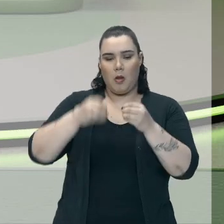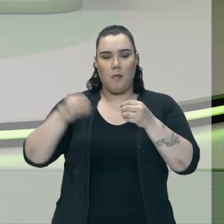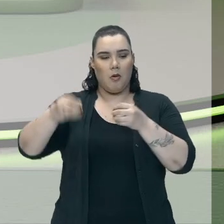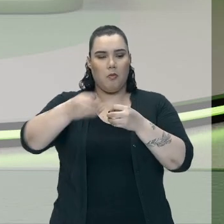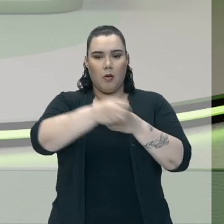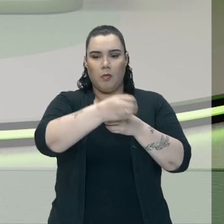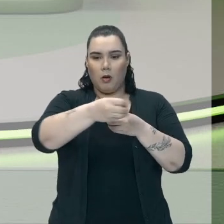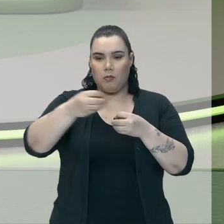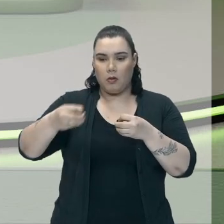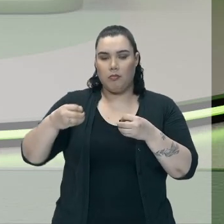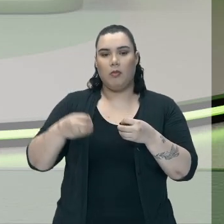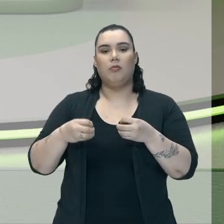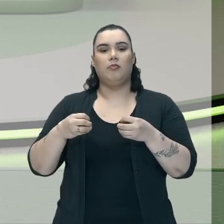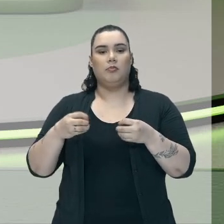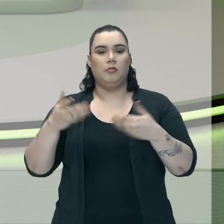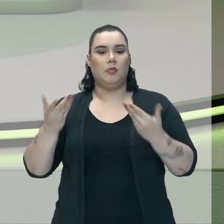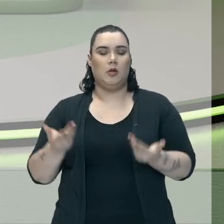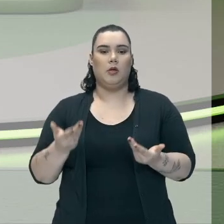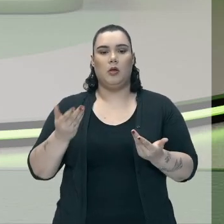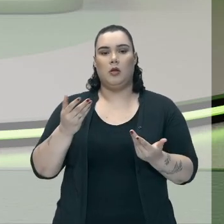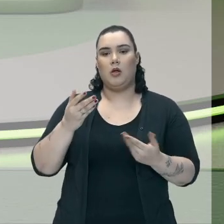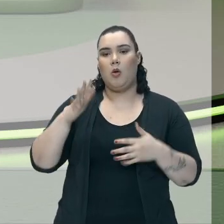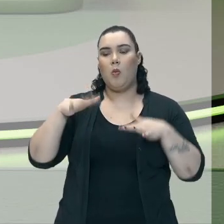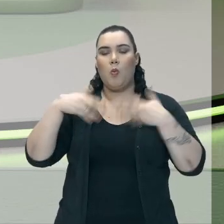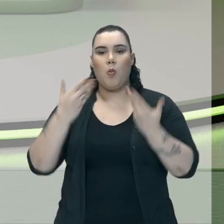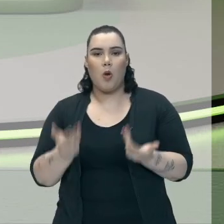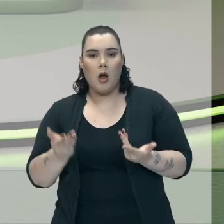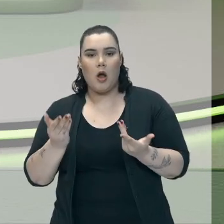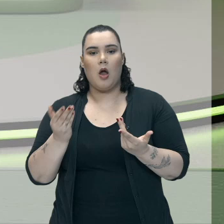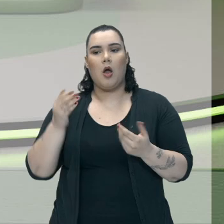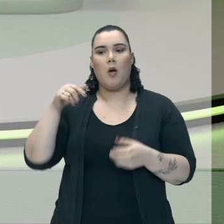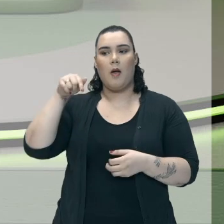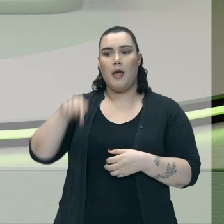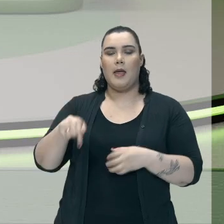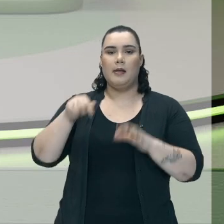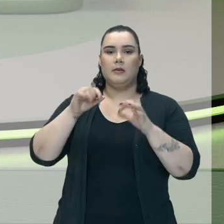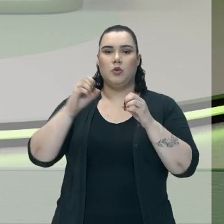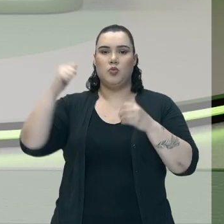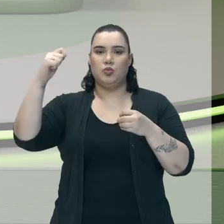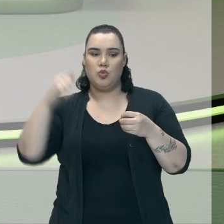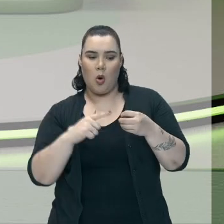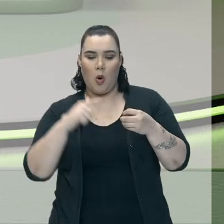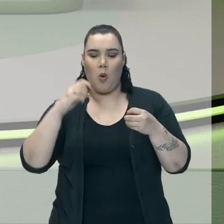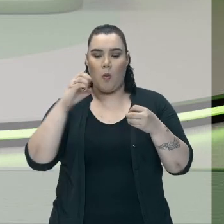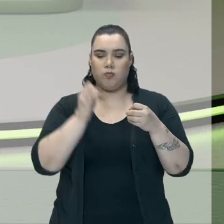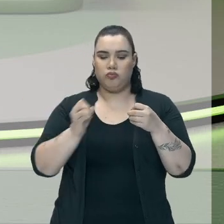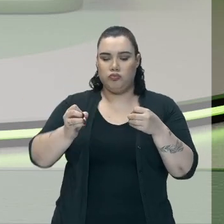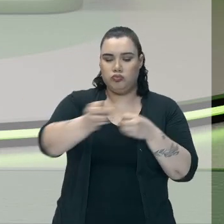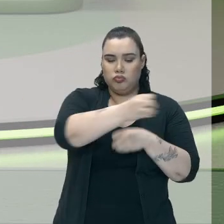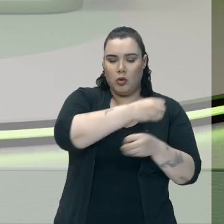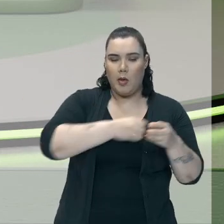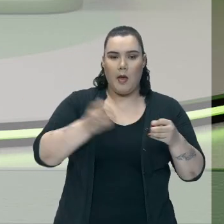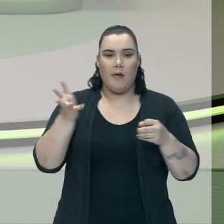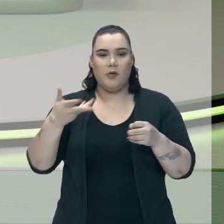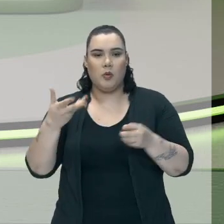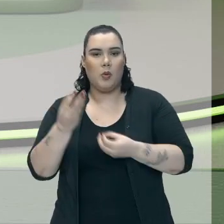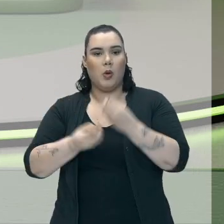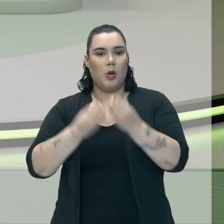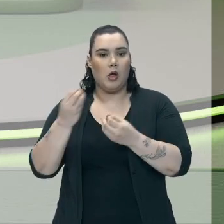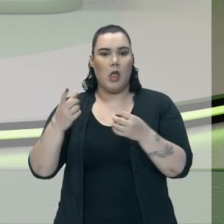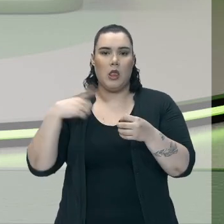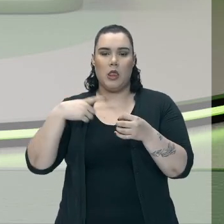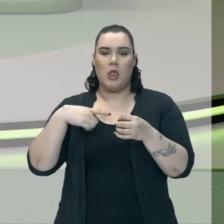por exemplo, determina qual é a velocidade que o planeta tem ao redor do Sol, se o planeta gira no